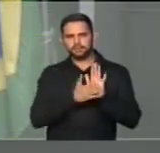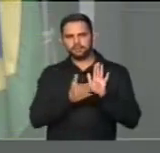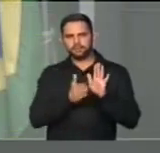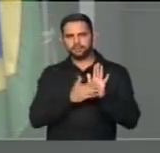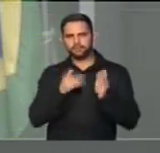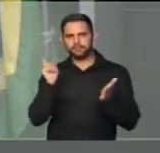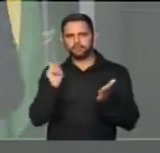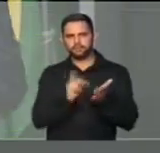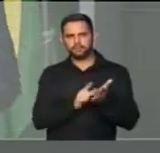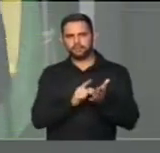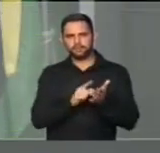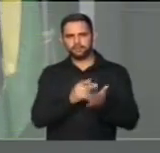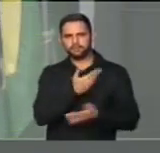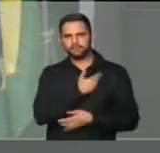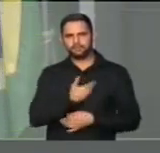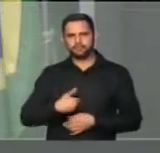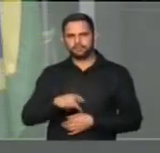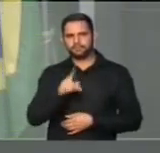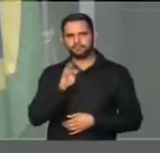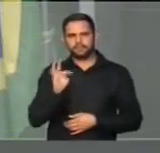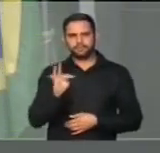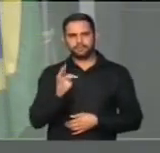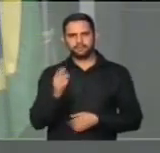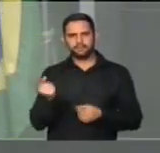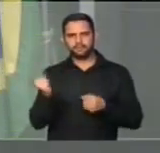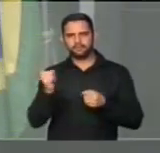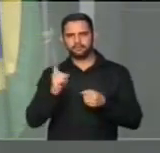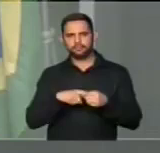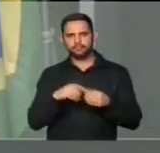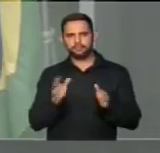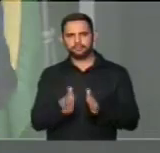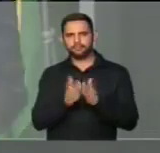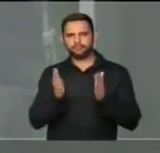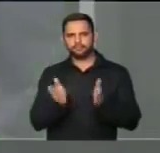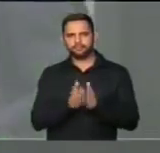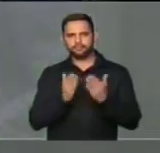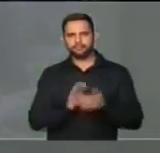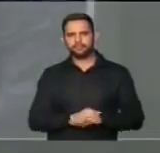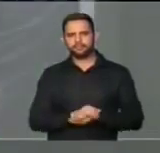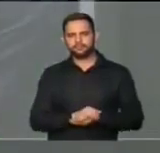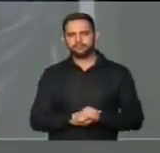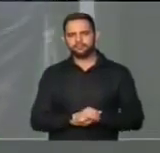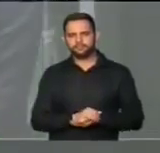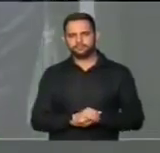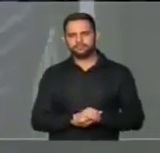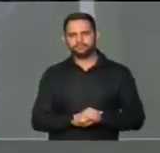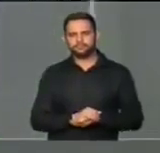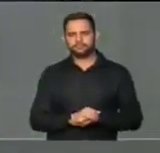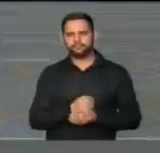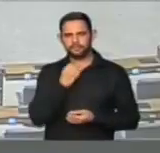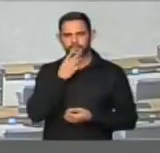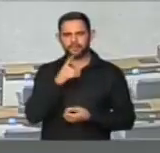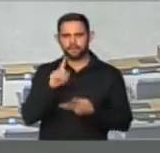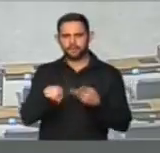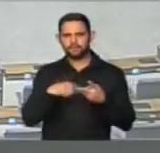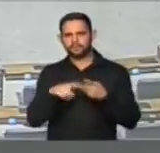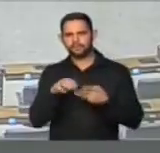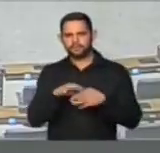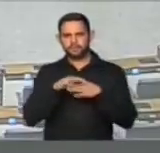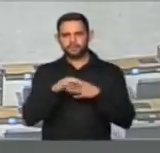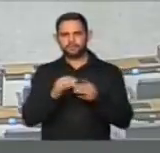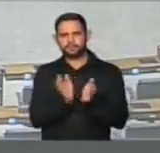é a verdade do governo do PT, a volta à miséria. Muito bem, depois do líder